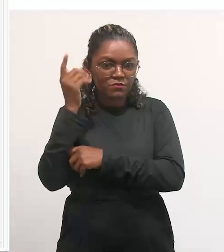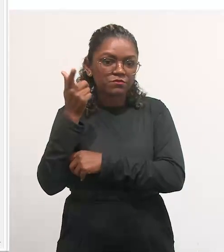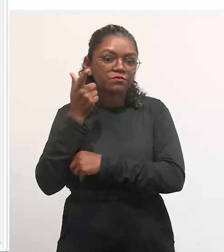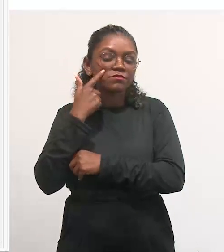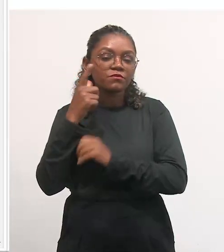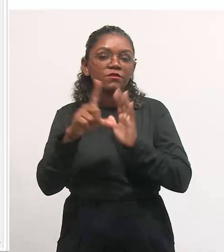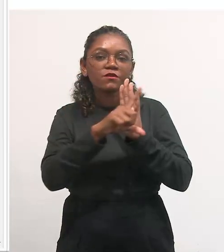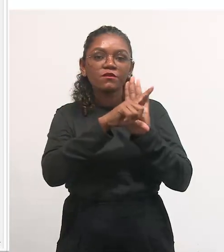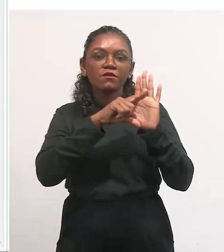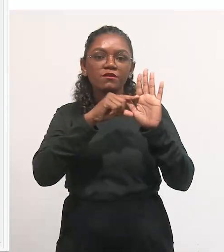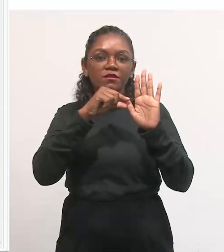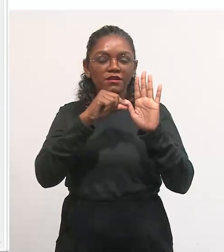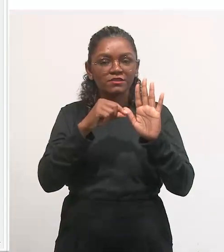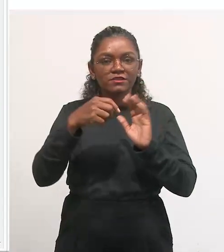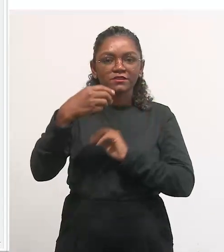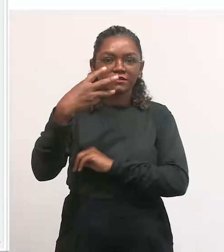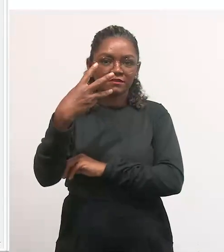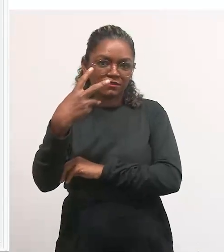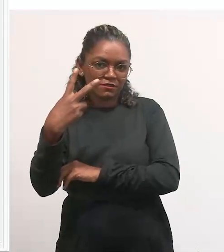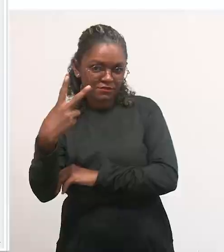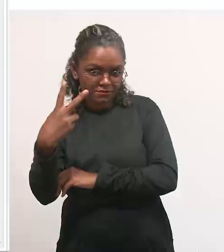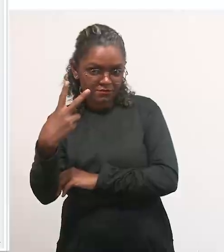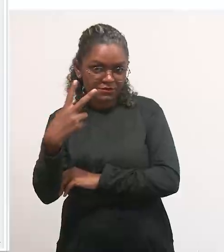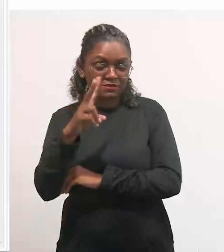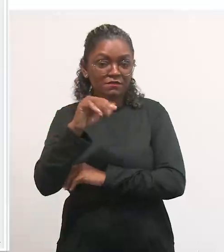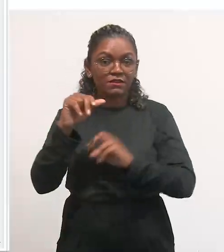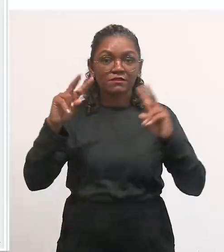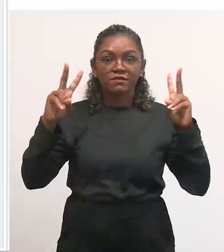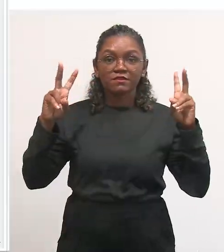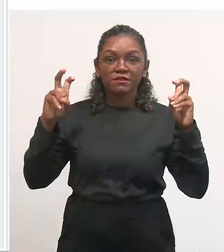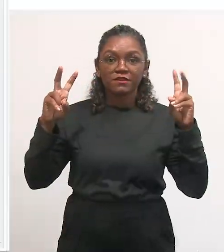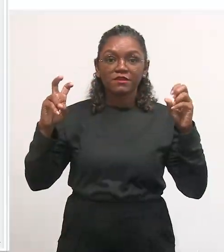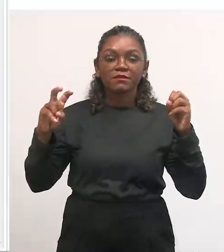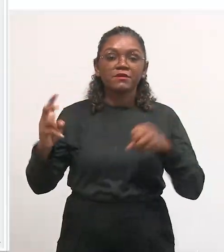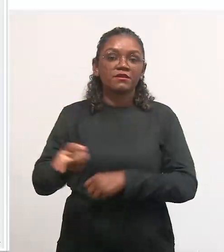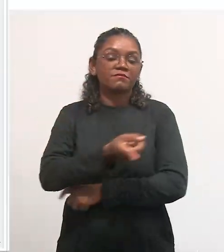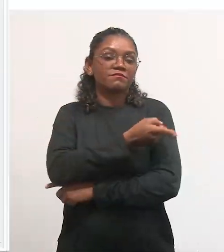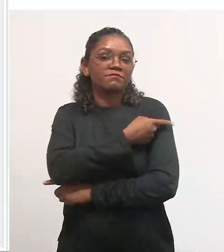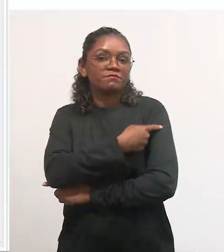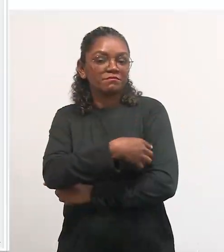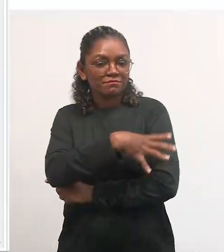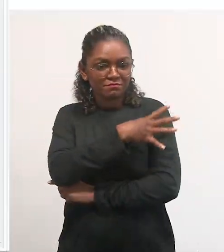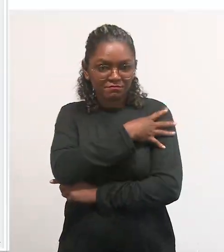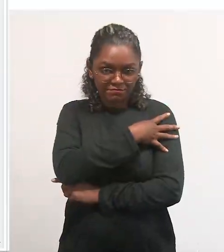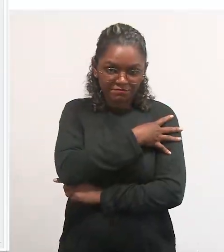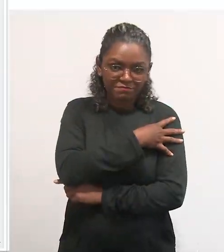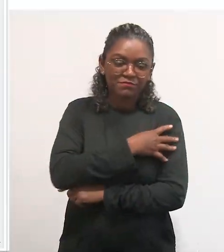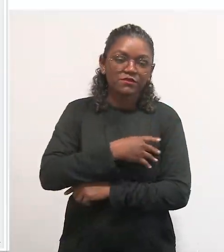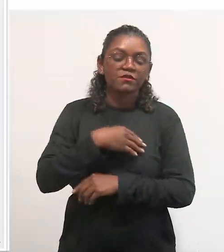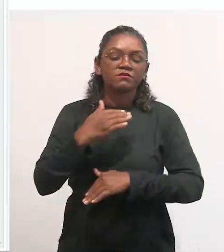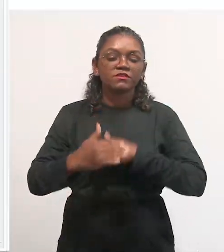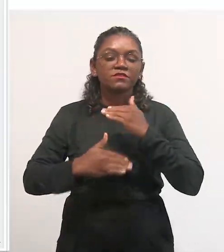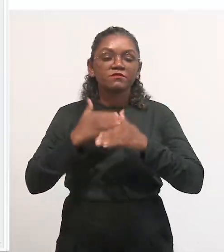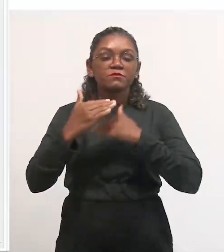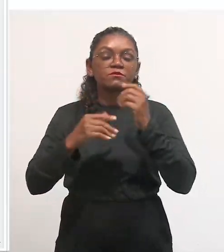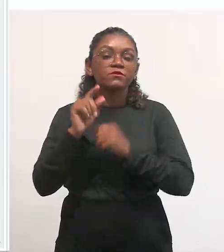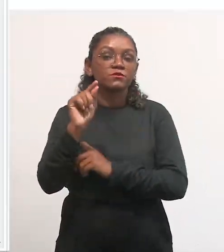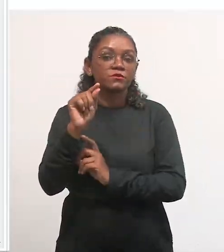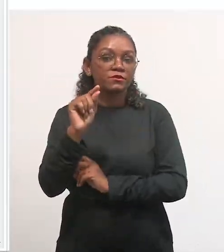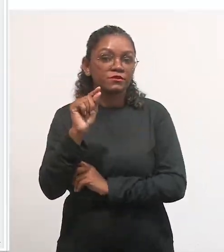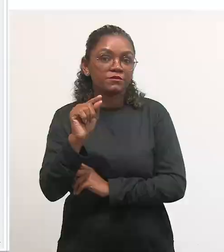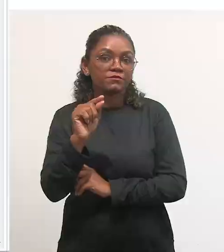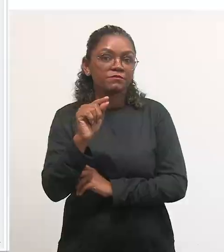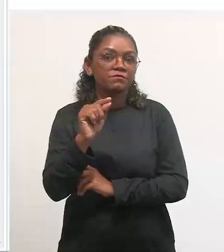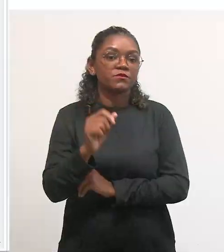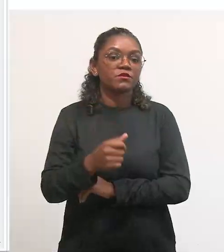ensino fundamental e ele vai dizer, olha só, desenvolvimento, o inciso 1, né, o inciso 1 do artigo